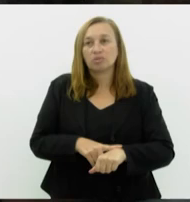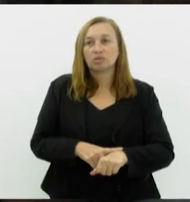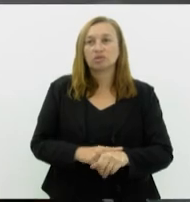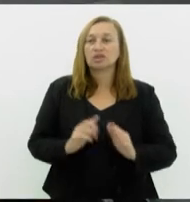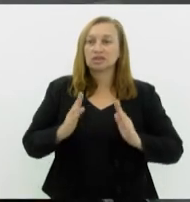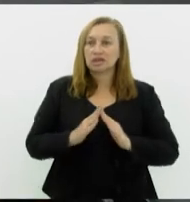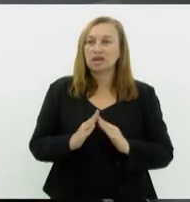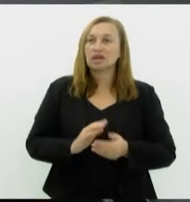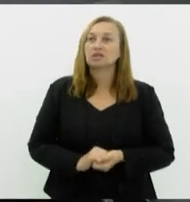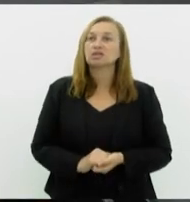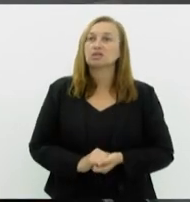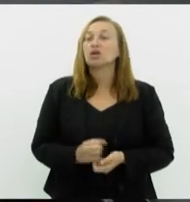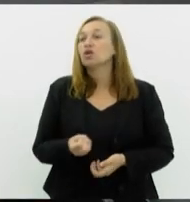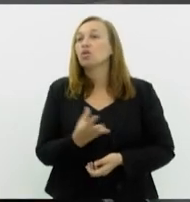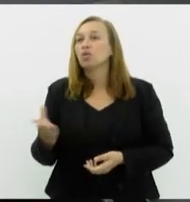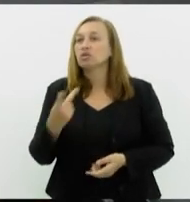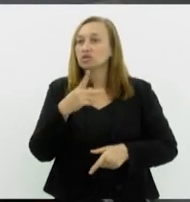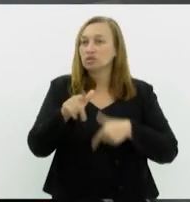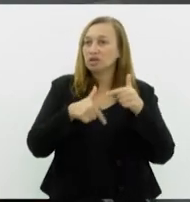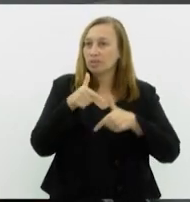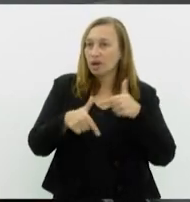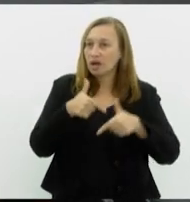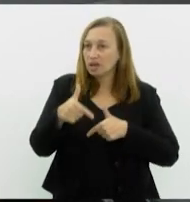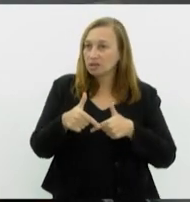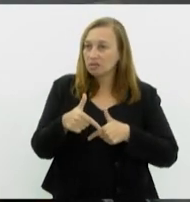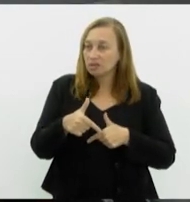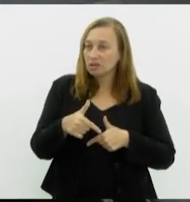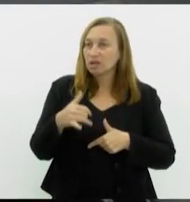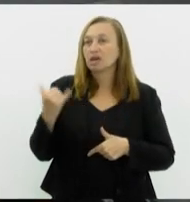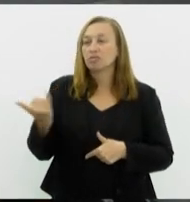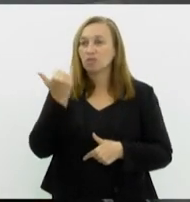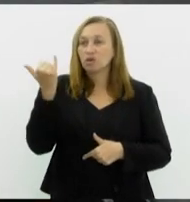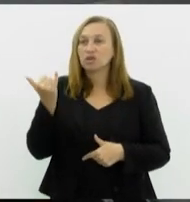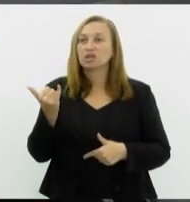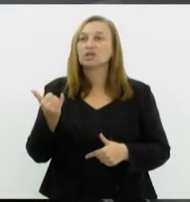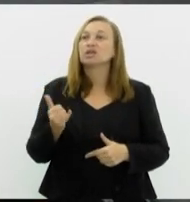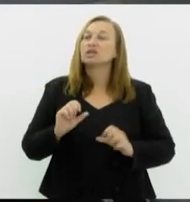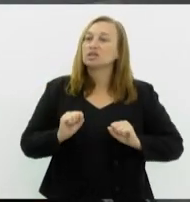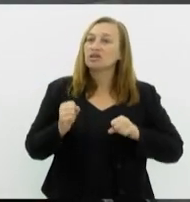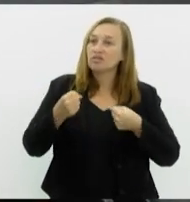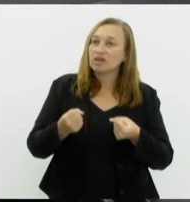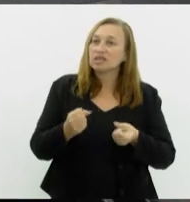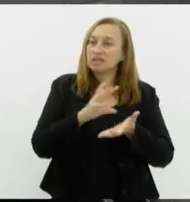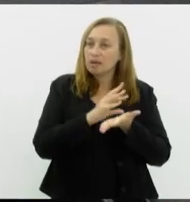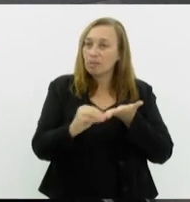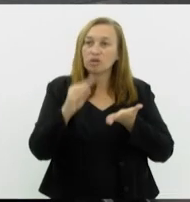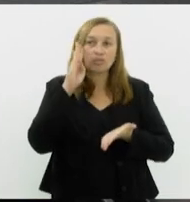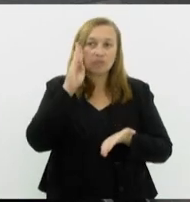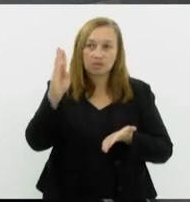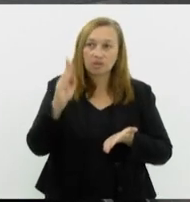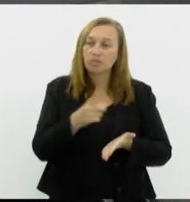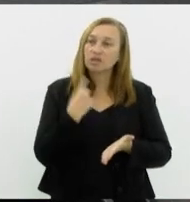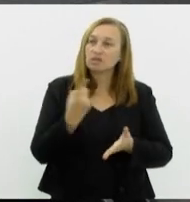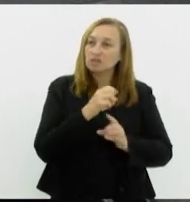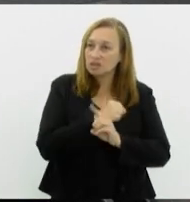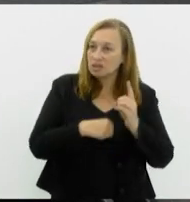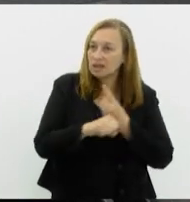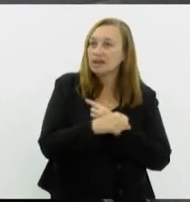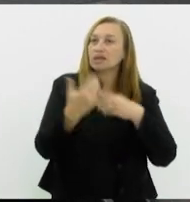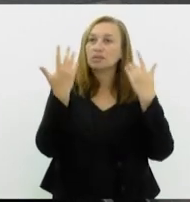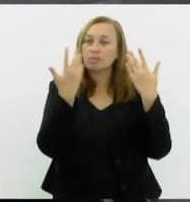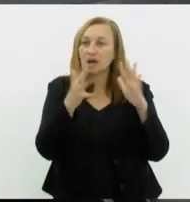casa, do quanto o mandato de Vossa Excelência é vocacionado na defesa dessa pauta, uma pauta fundamental para a nossa sociedade.